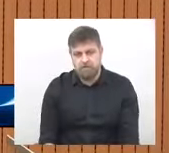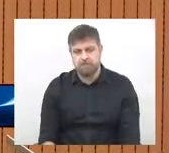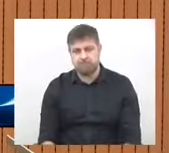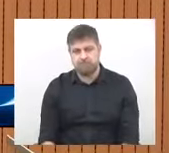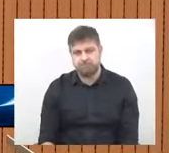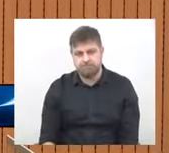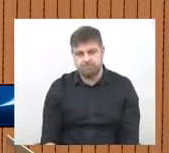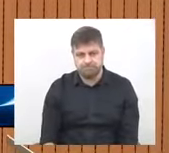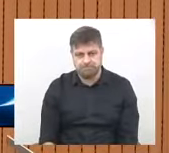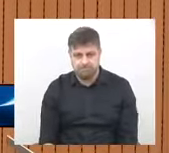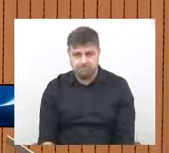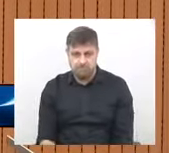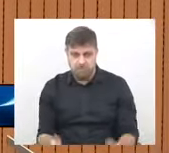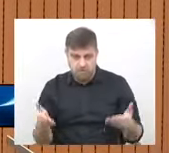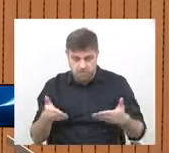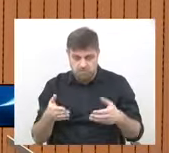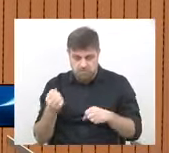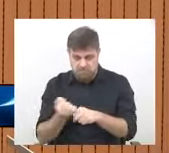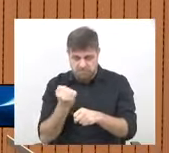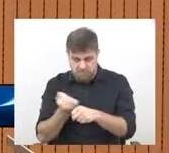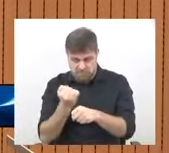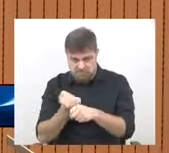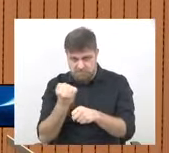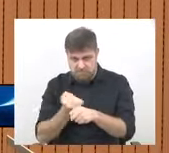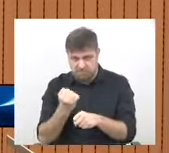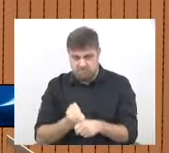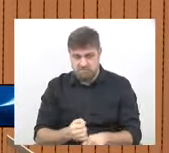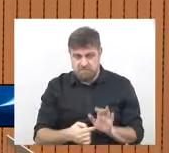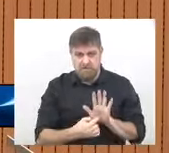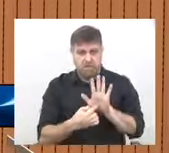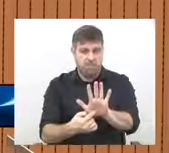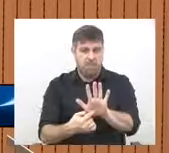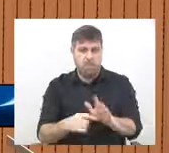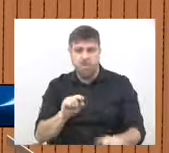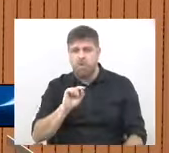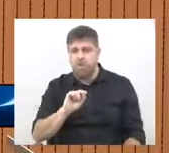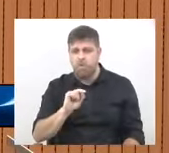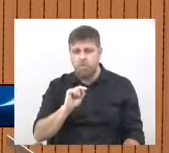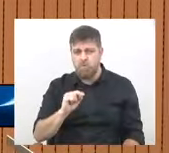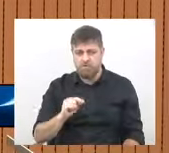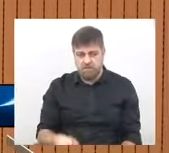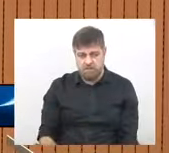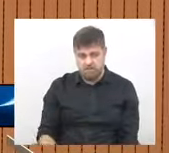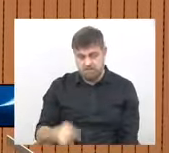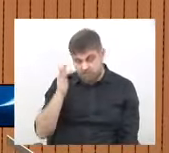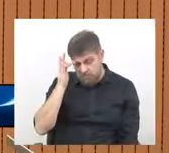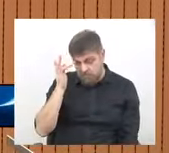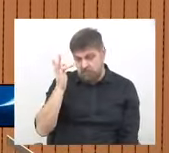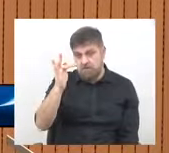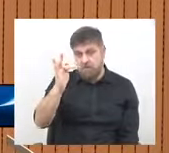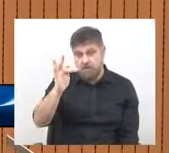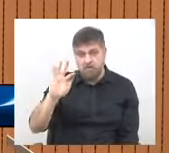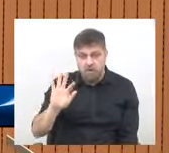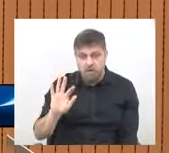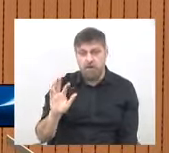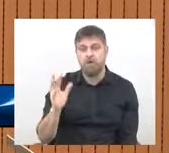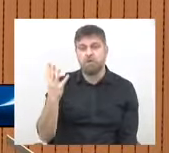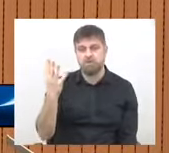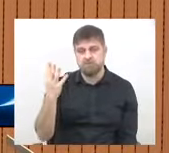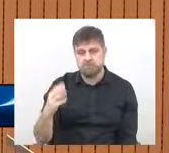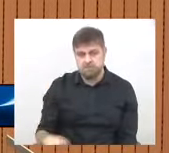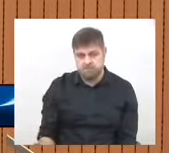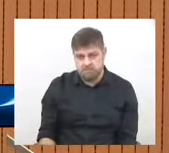E vai, hoje, com as obras, é o reflexo do que seria ou do que será